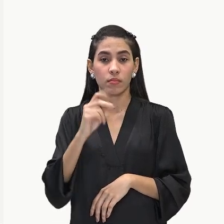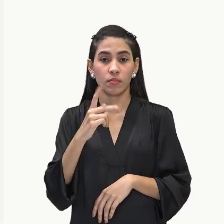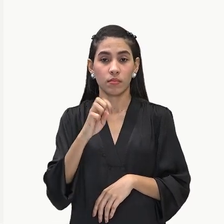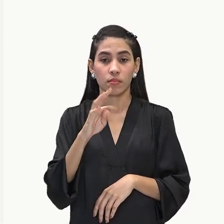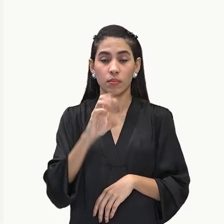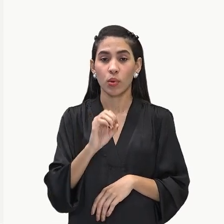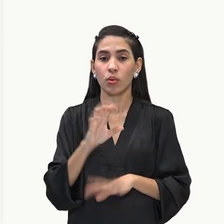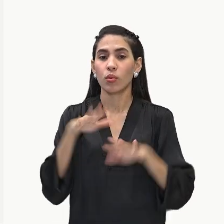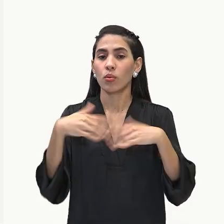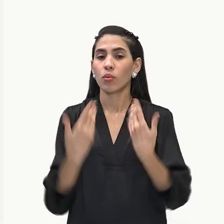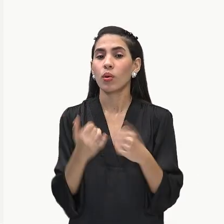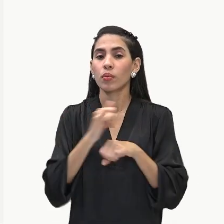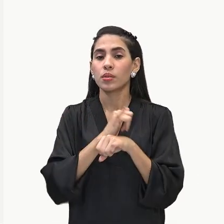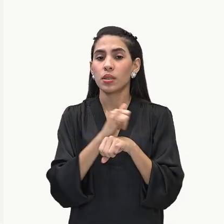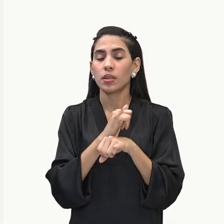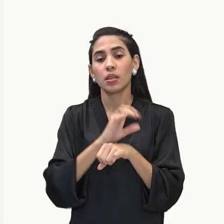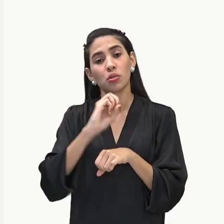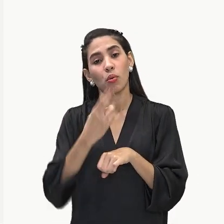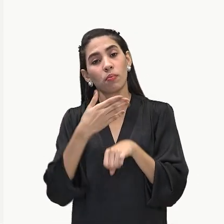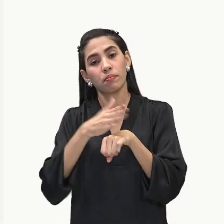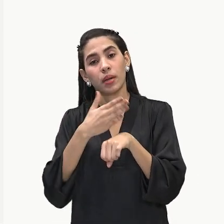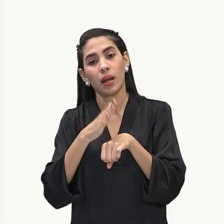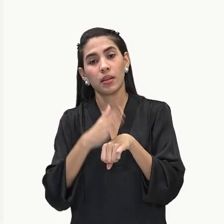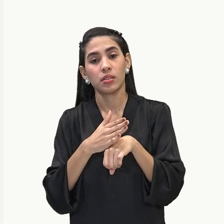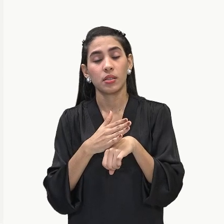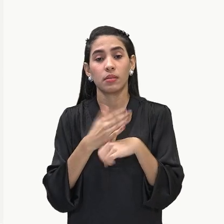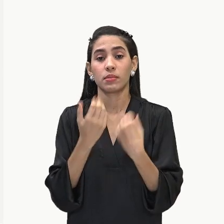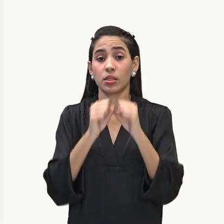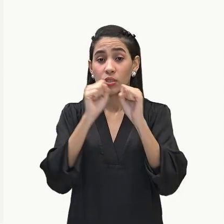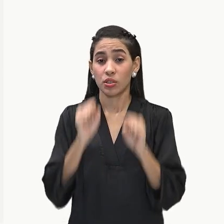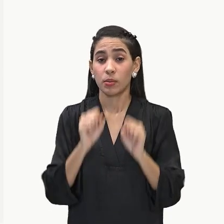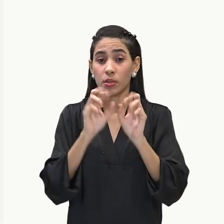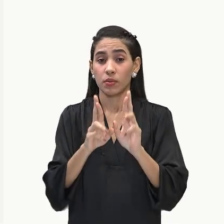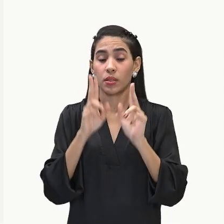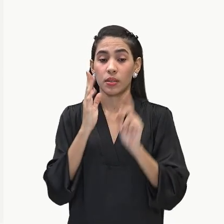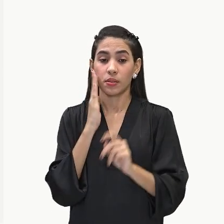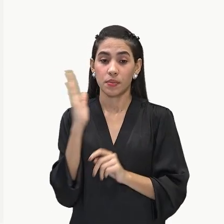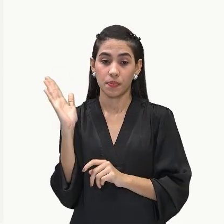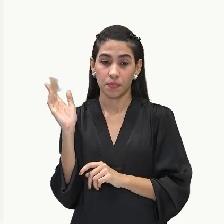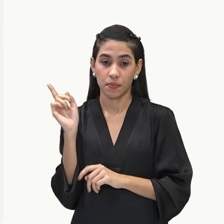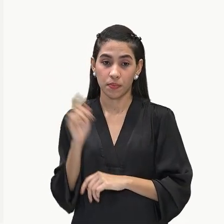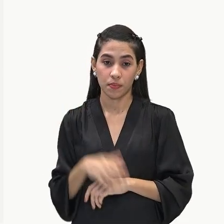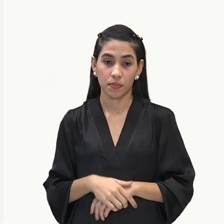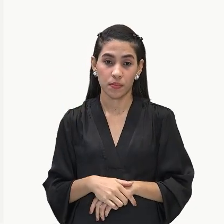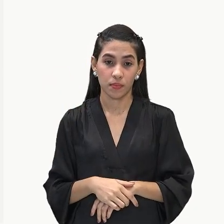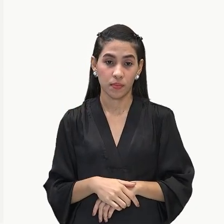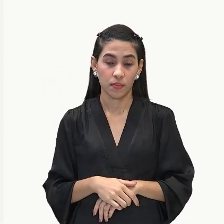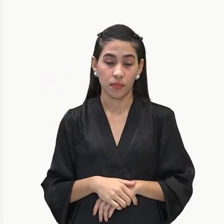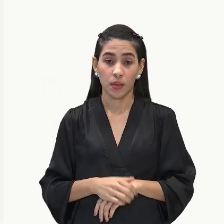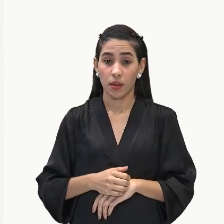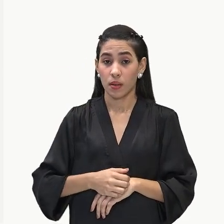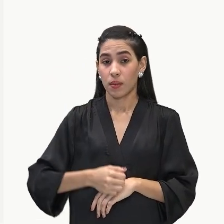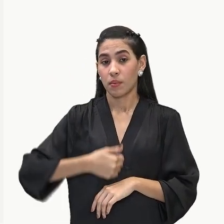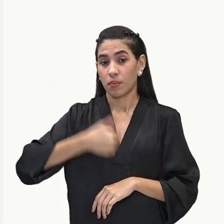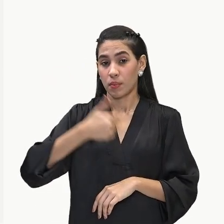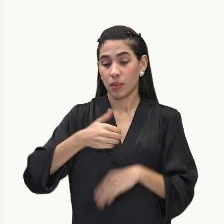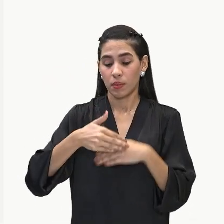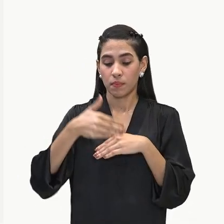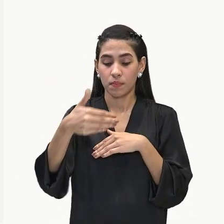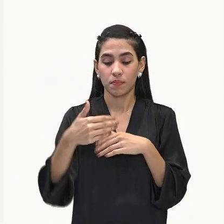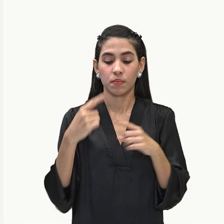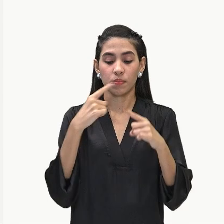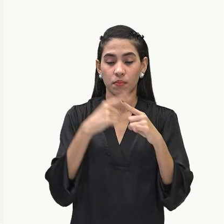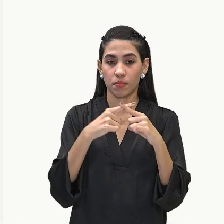o procedimento diante de sistema assim? Vamos lá. O primeiro passo é multiplicar